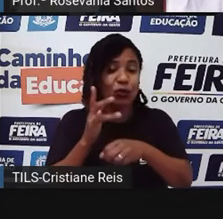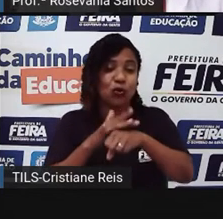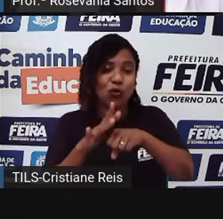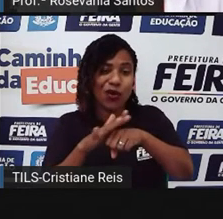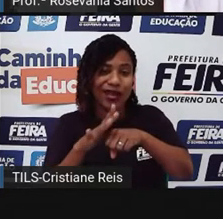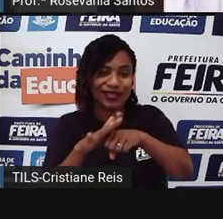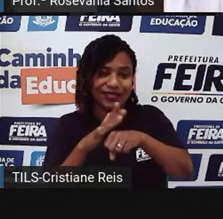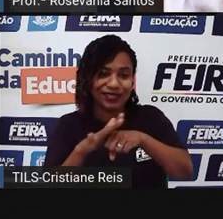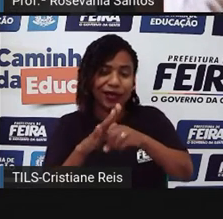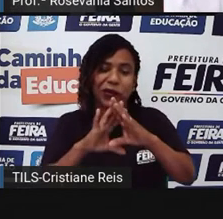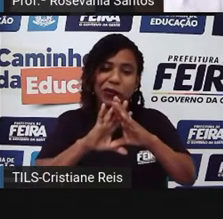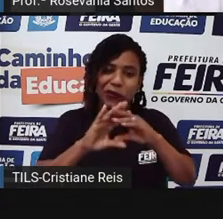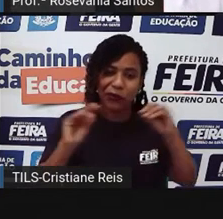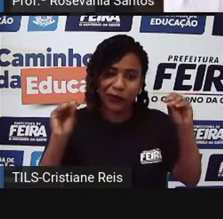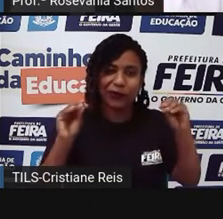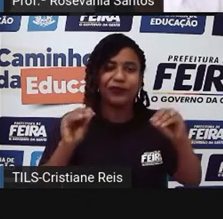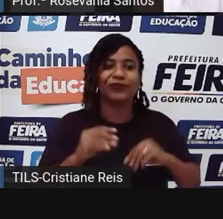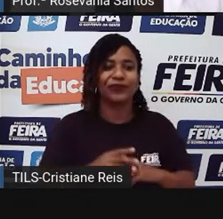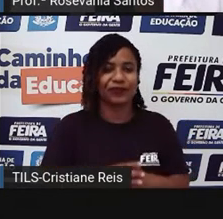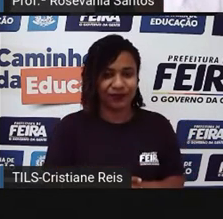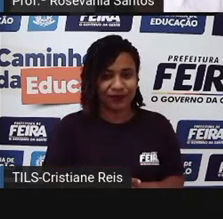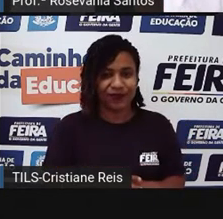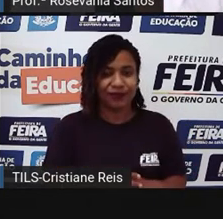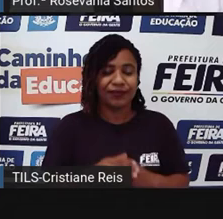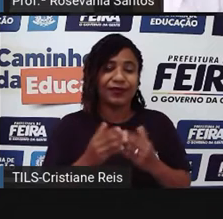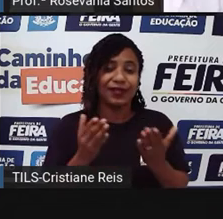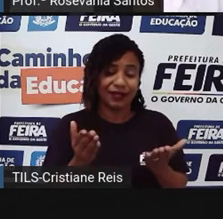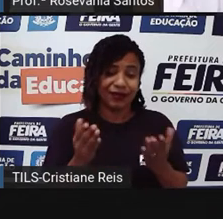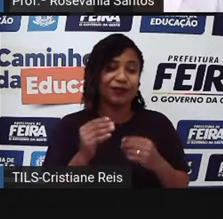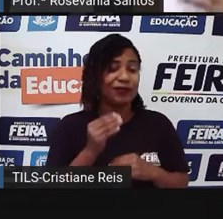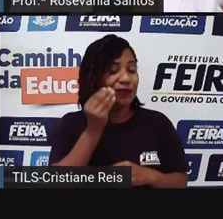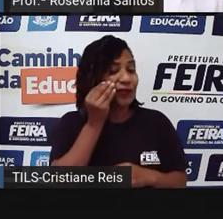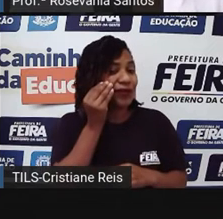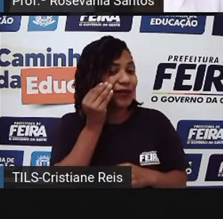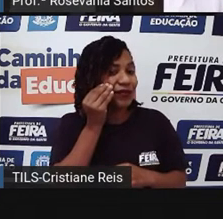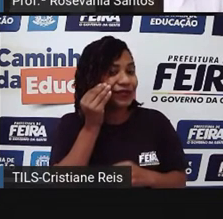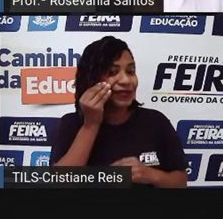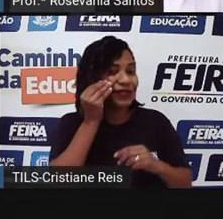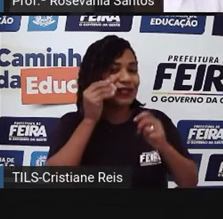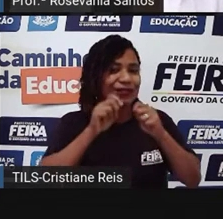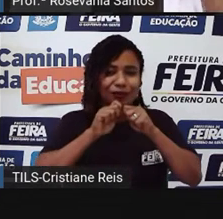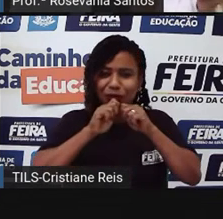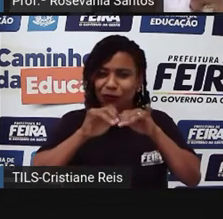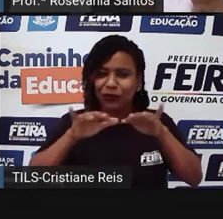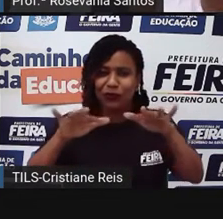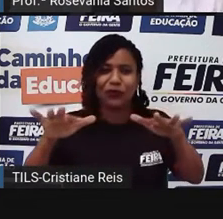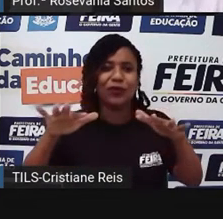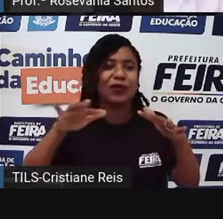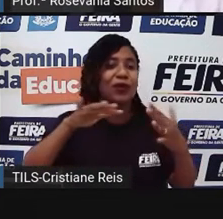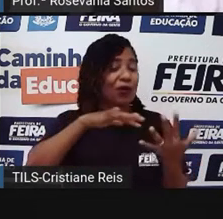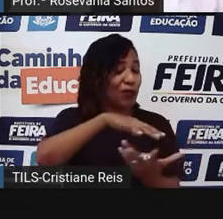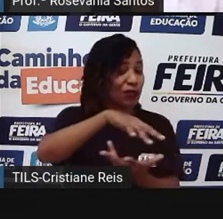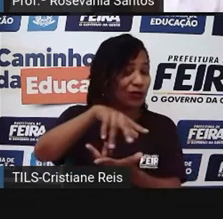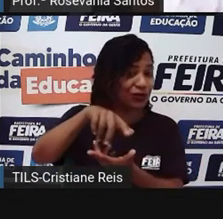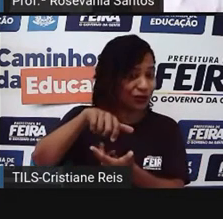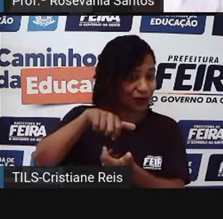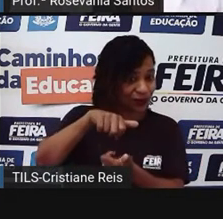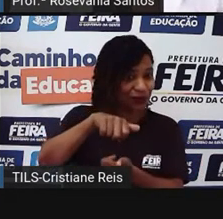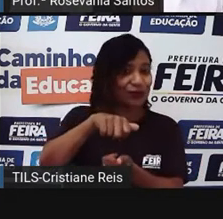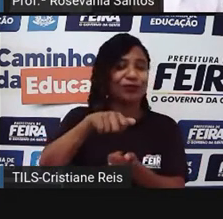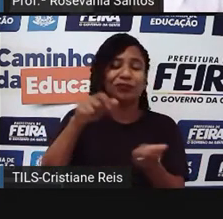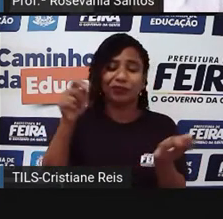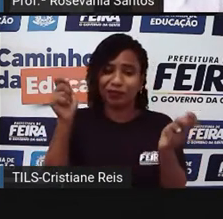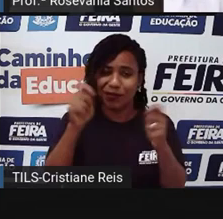determinado tipo de doenças. E aí ele acaba, né, sendo espalhado para o mundo todo. Claro que tem um custo, mas